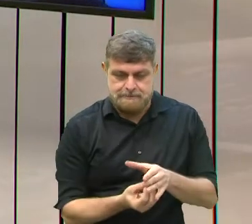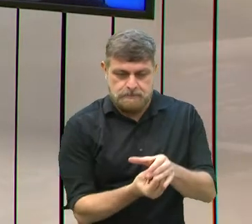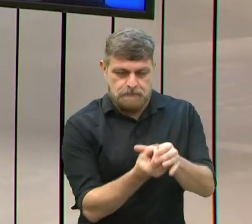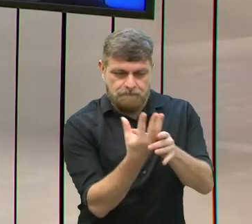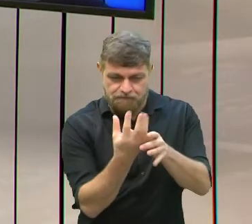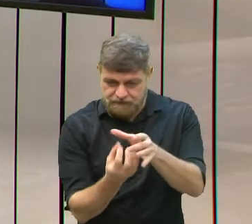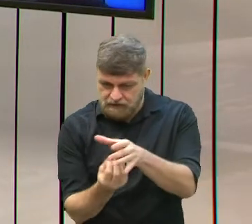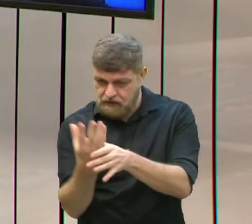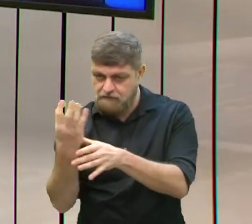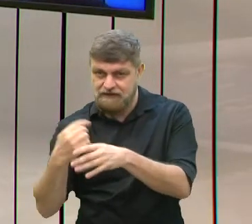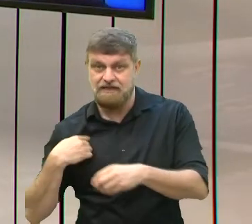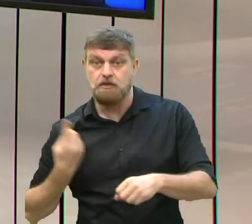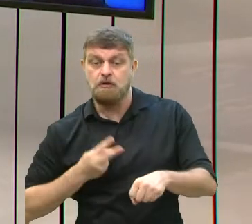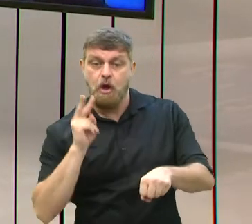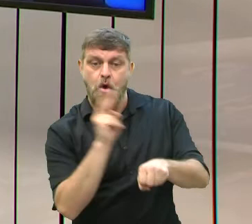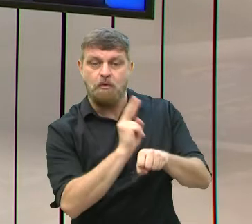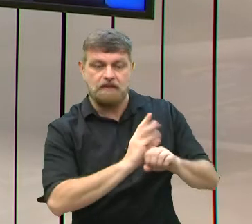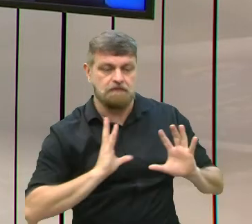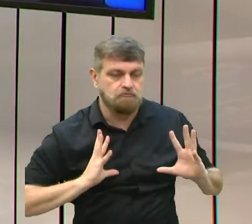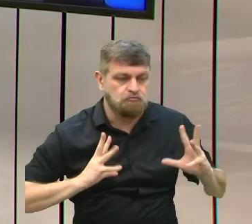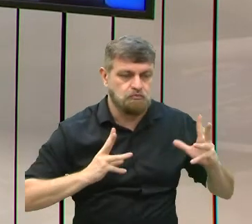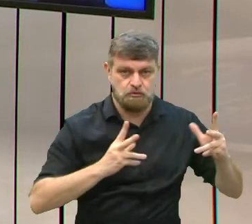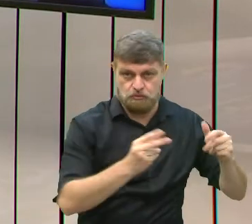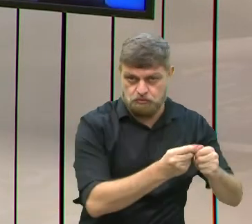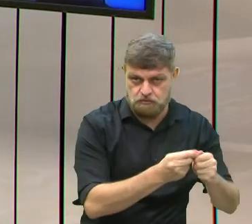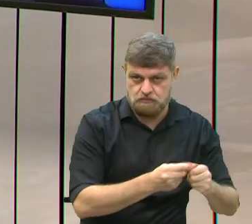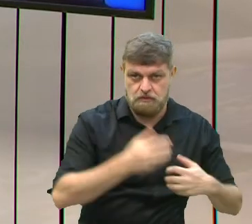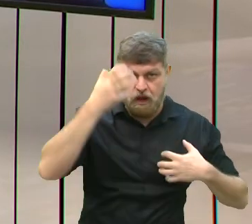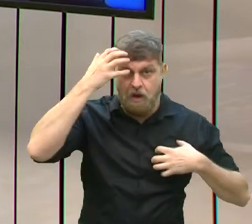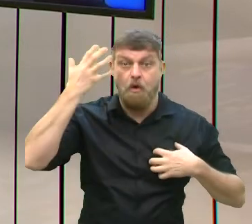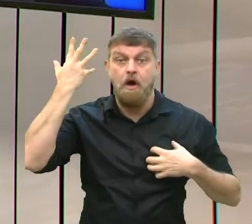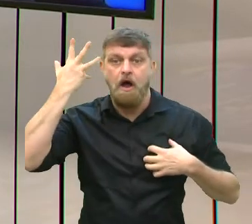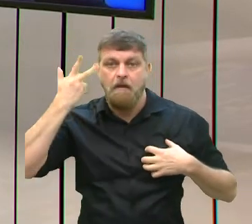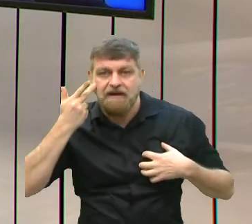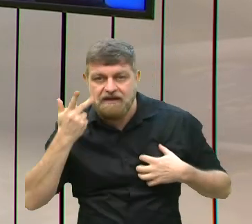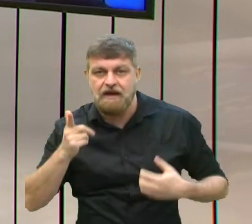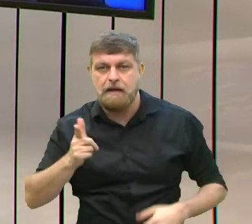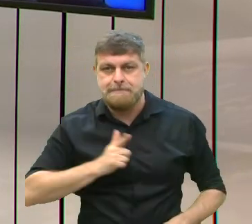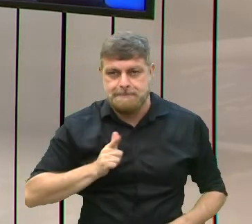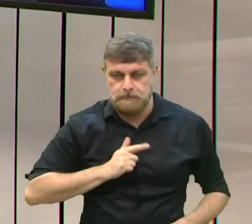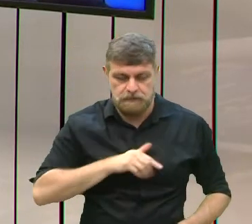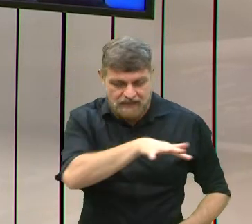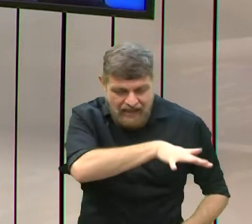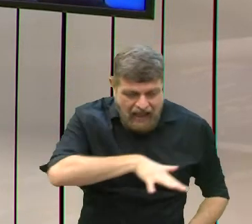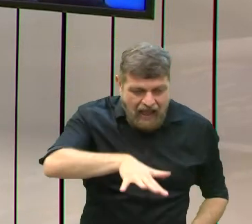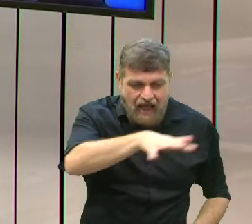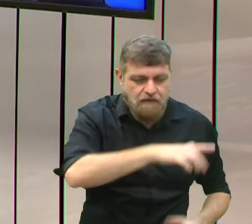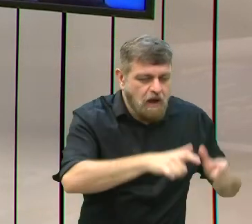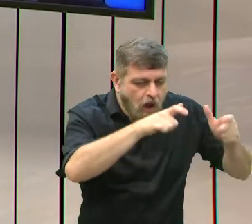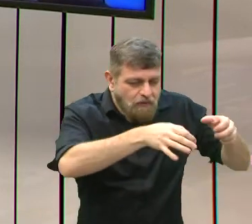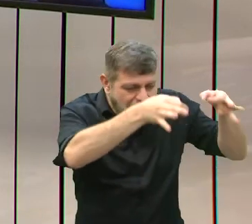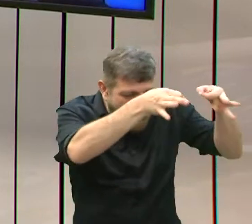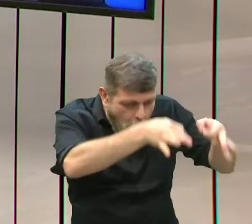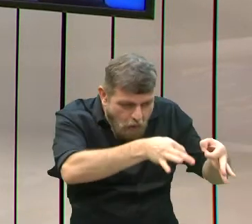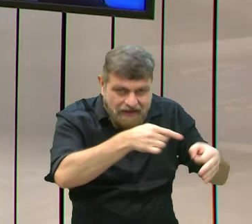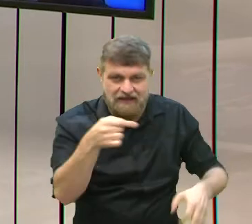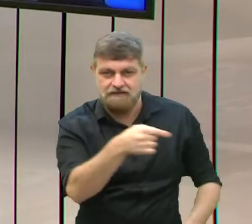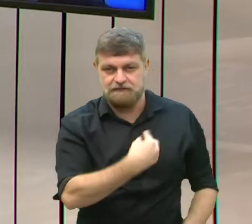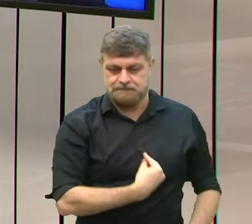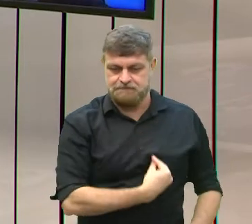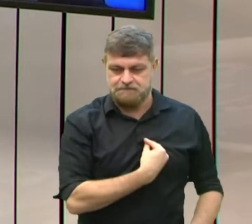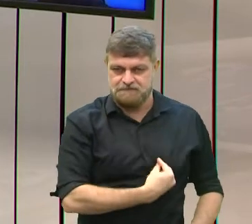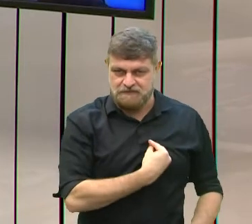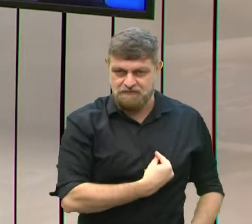de plantas, né? Também. Então, ele, como todas as outras espécies, tem o seu nicho, o seu lugarzinho certinho, né, na